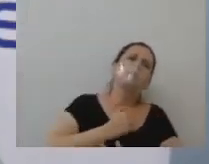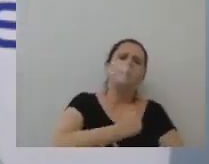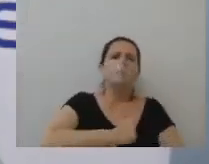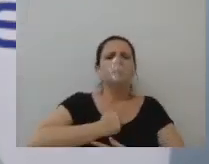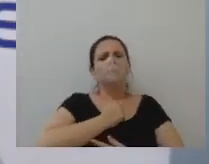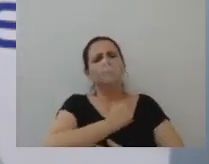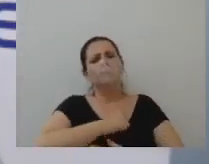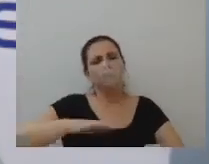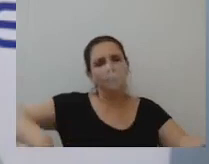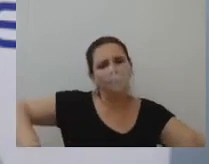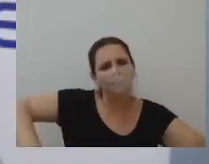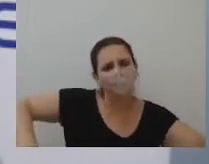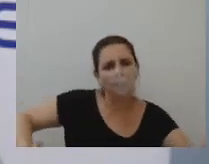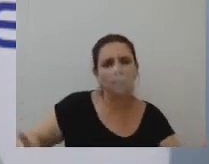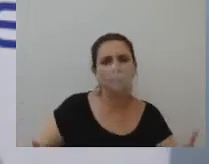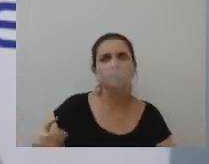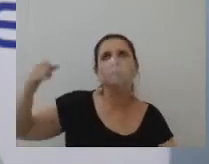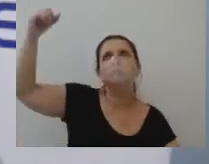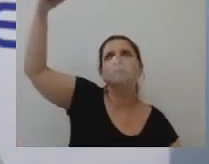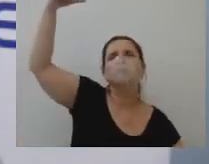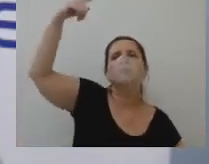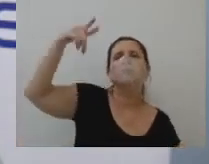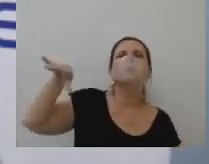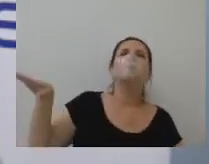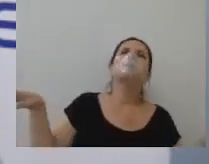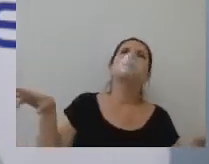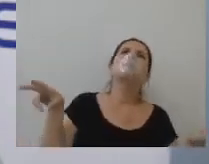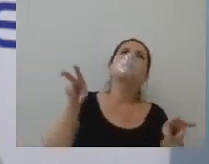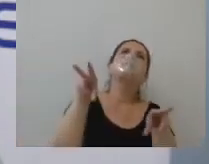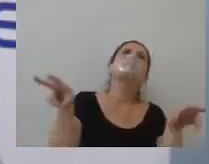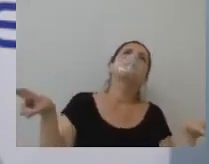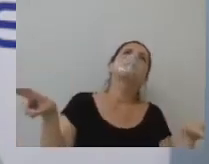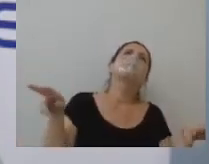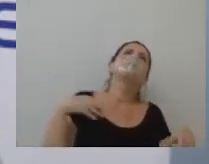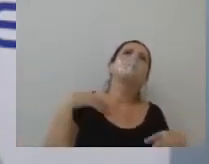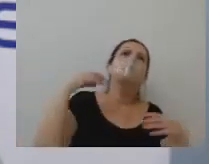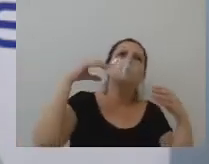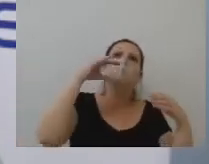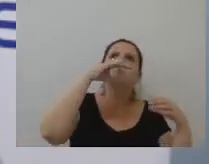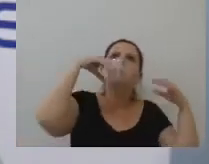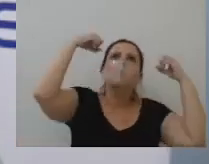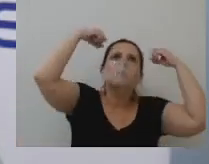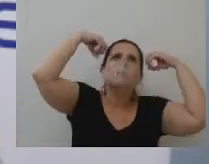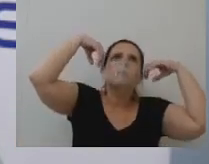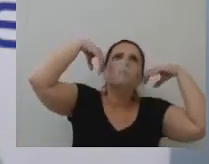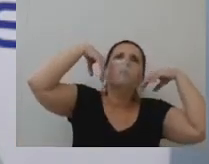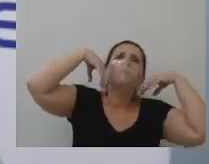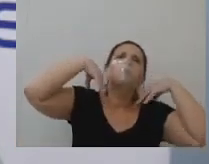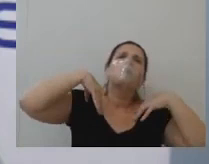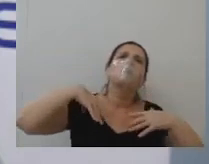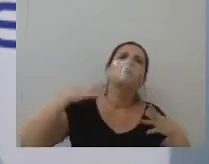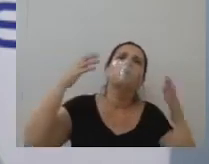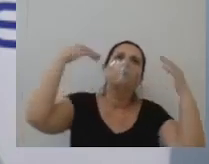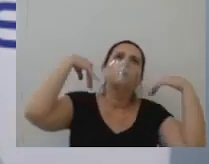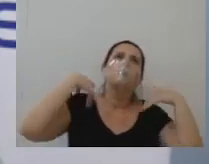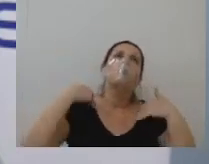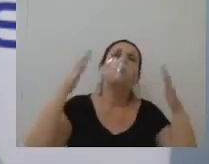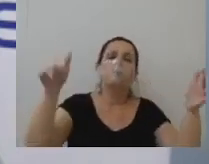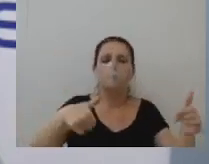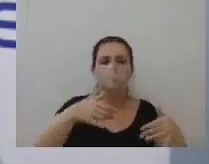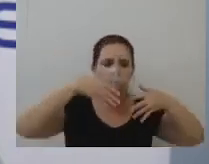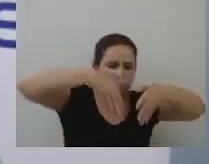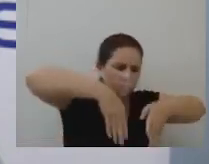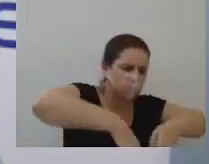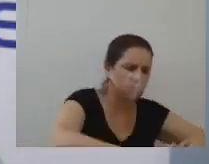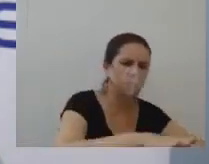praia com solzão. E aí tá pegando lá aquele sol, tá sentindo o corpo quente, já tá suando um pouco e diz, vou mergulhar, vou aliviar. E